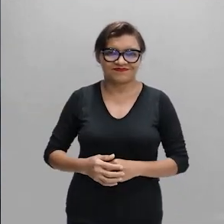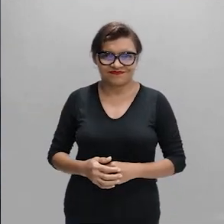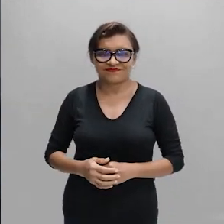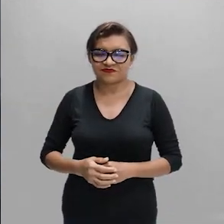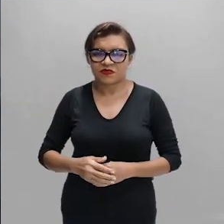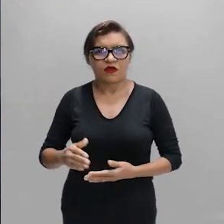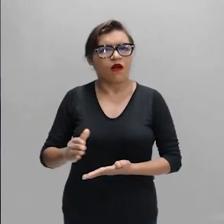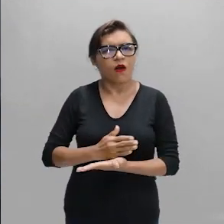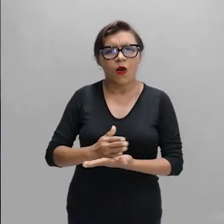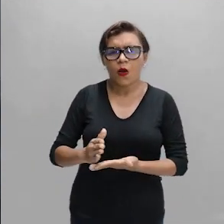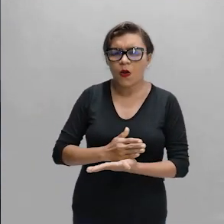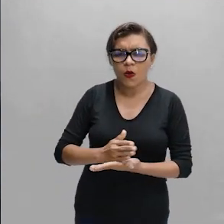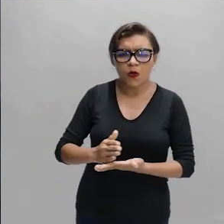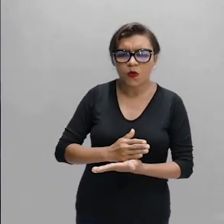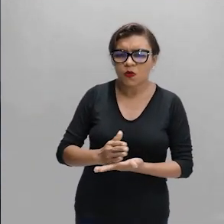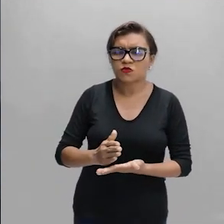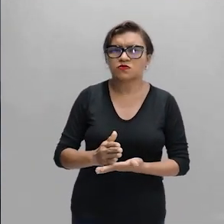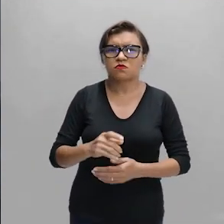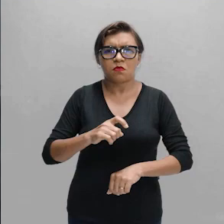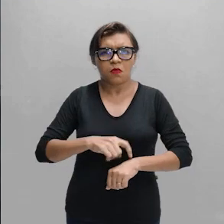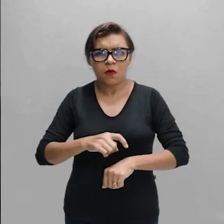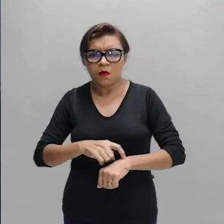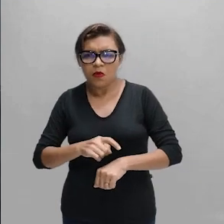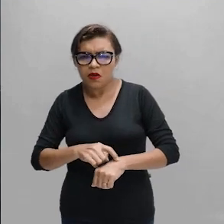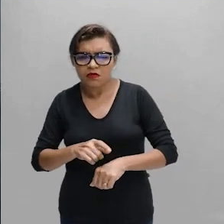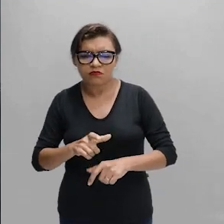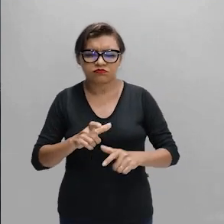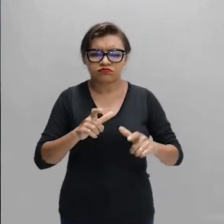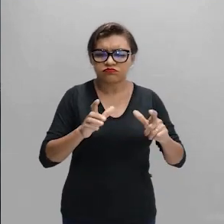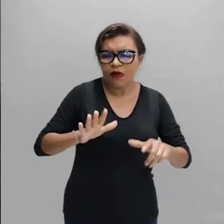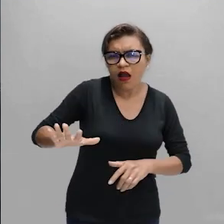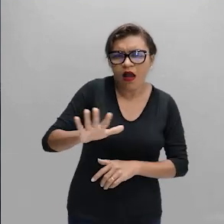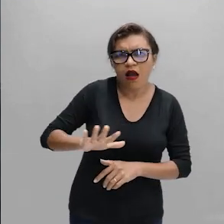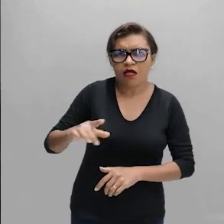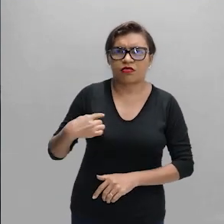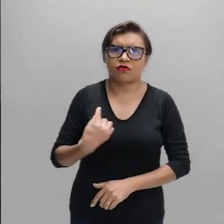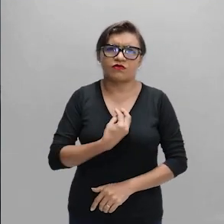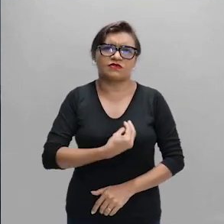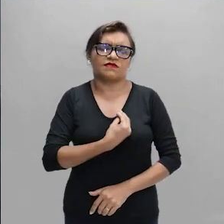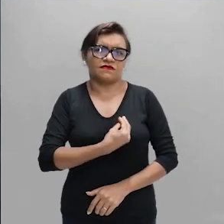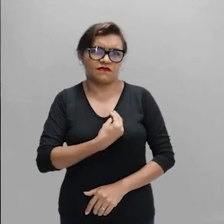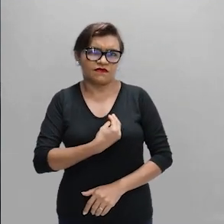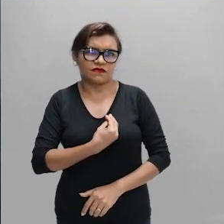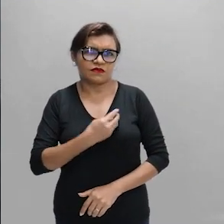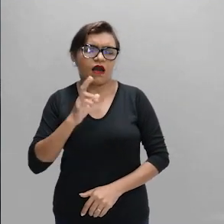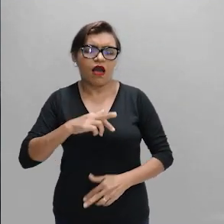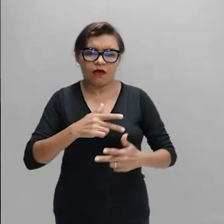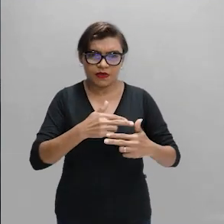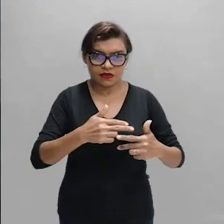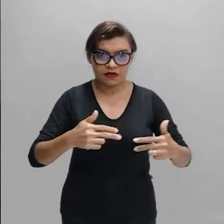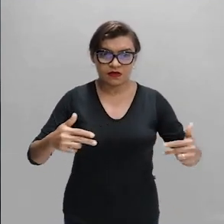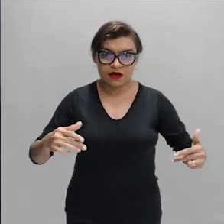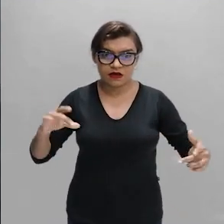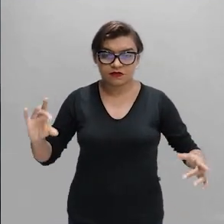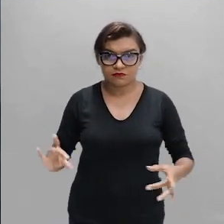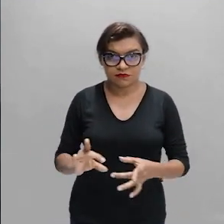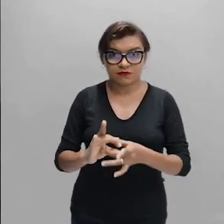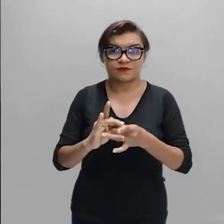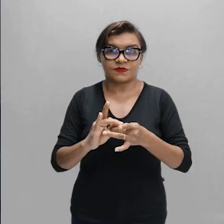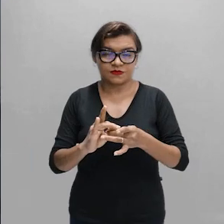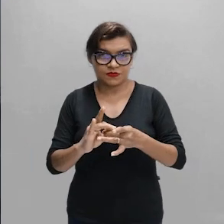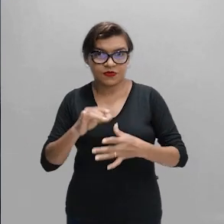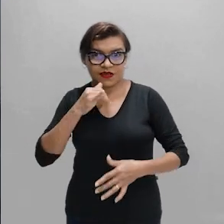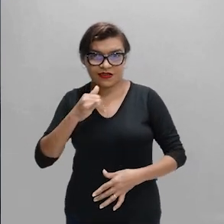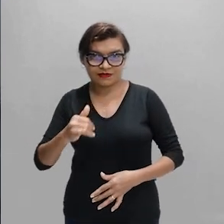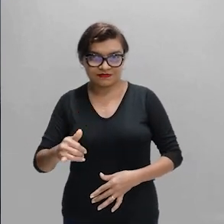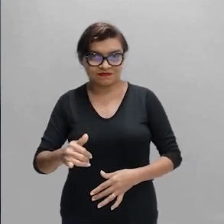determinadas funções, e a gente não se dá conta de que esses materiais, eles são materiais semicondutores, certo? Então, por isso que